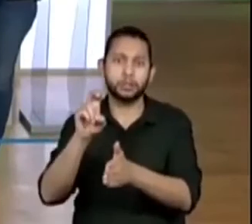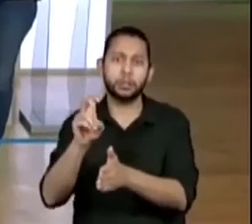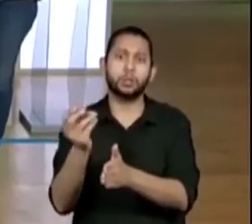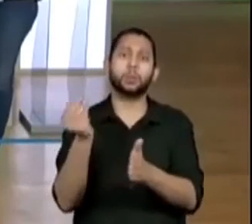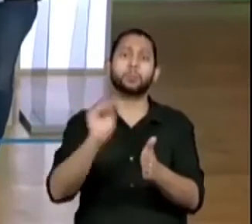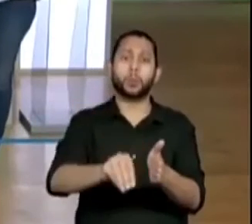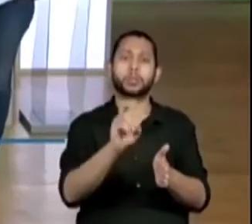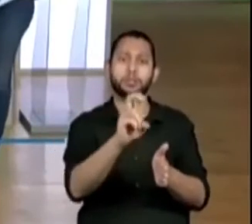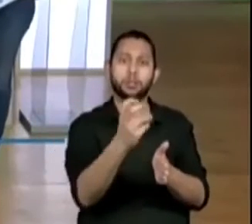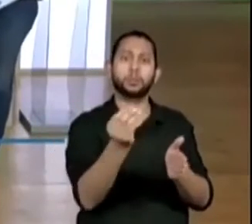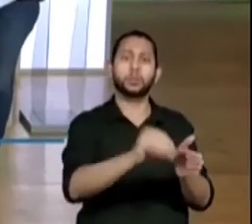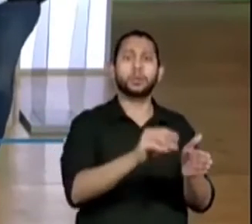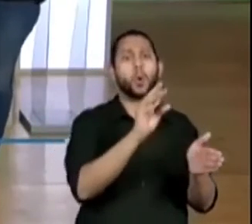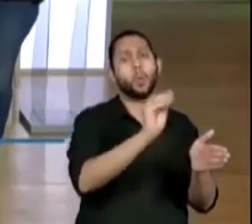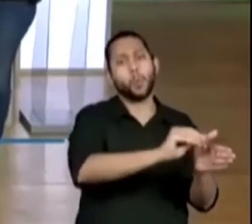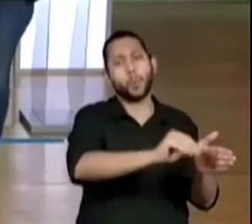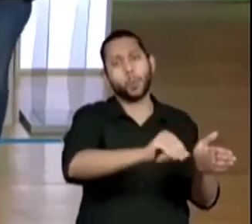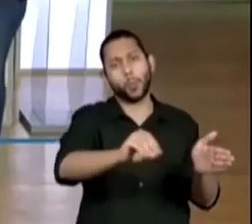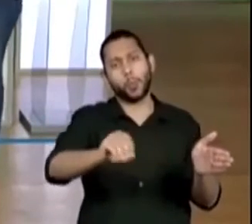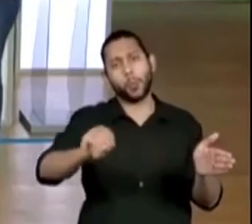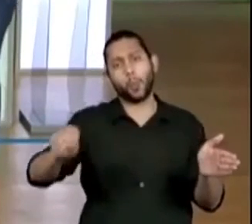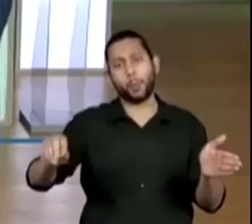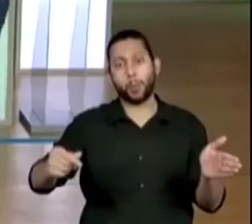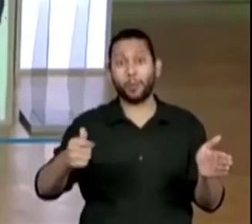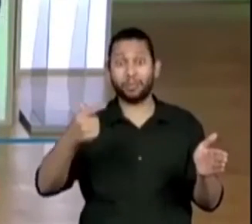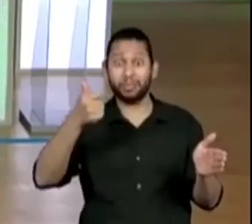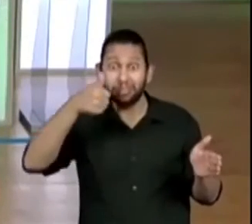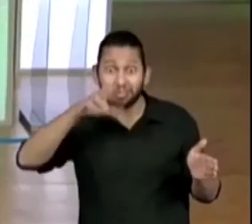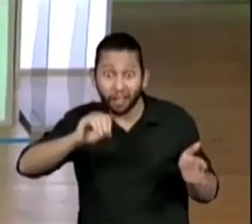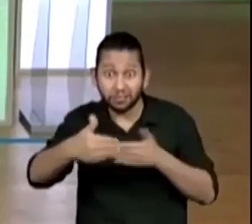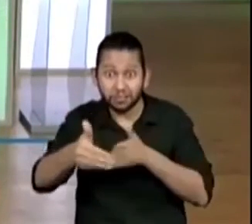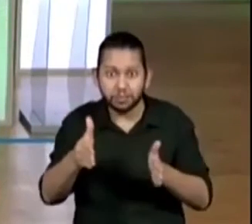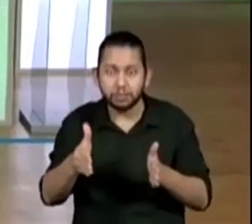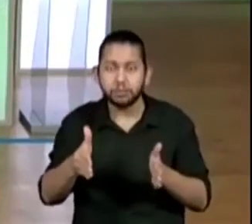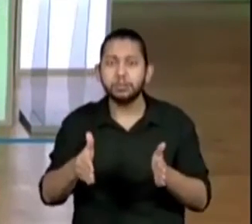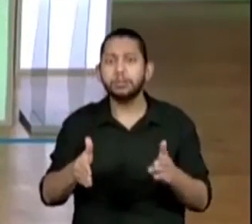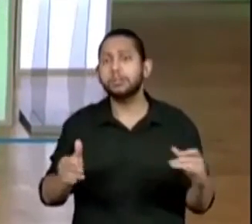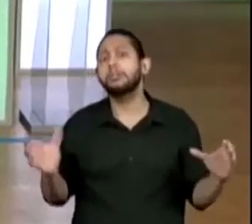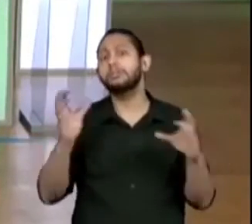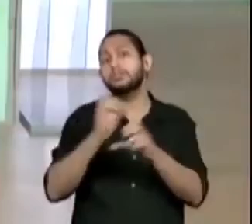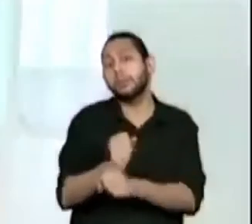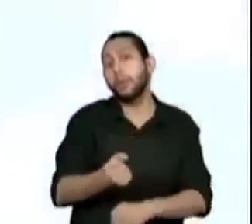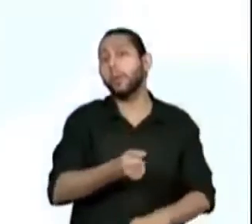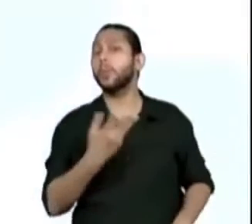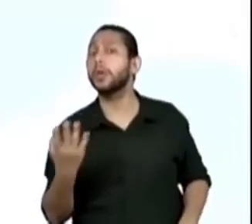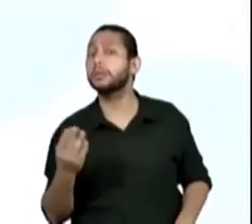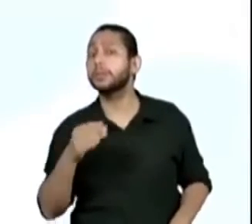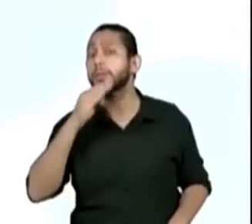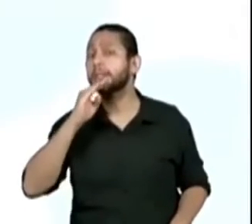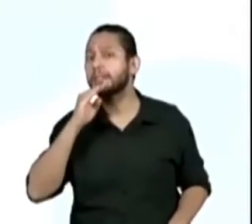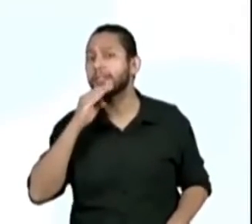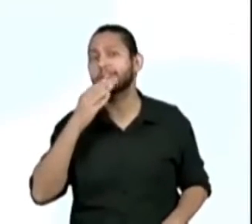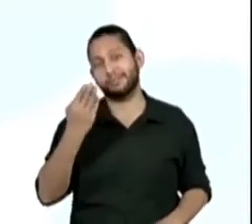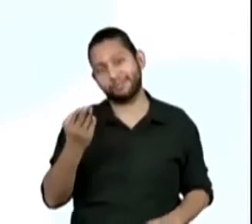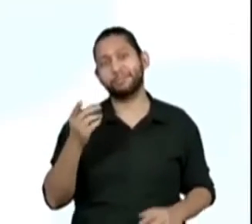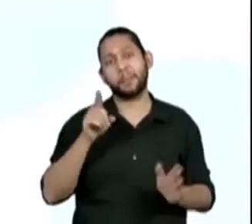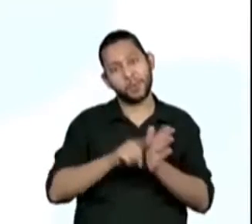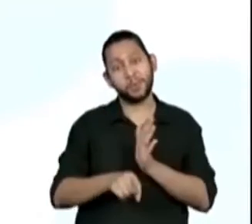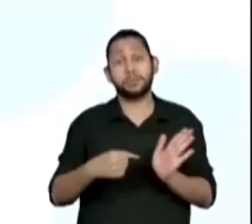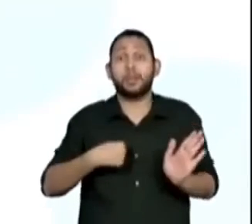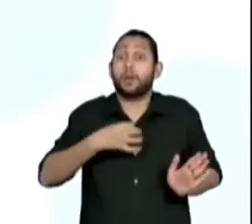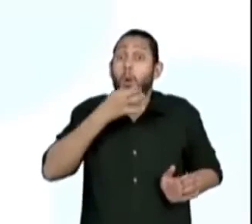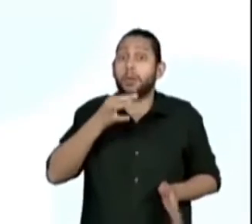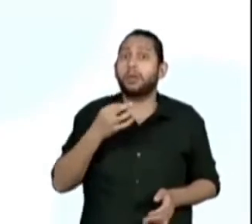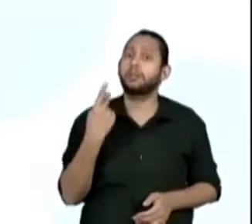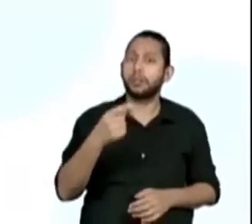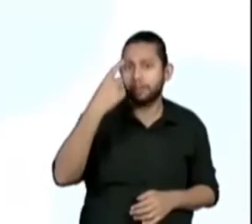criatividade e mude, né? Isso mesmo. E aí vamos colocar aqui toda uma síntese do que a gente aprendeu hoje, que foi a gente entender um